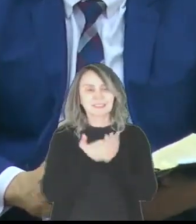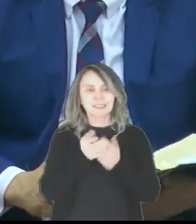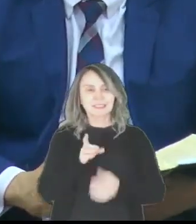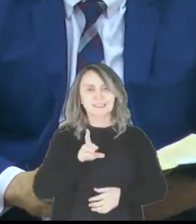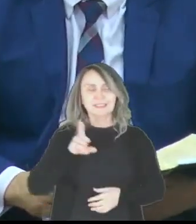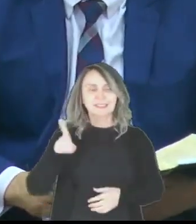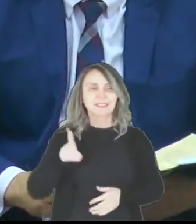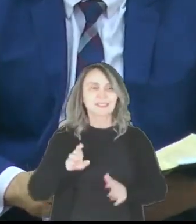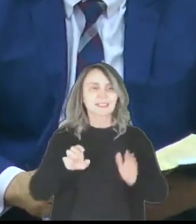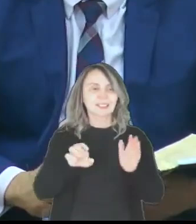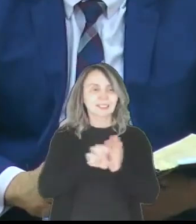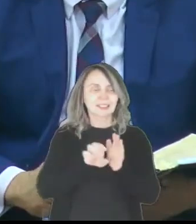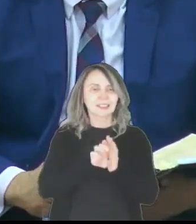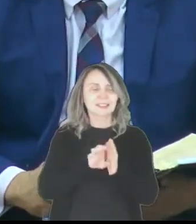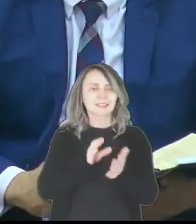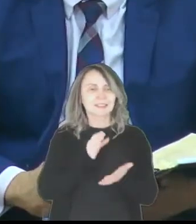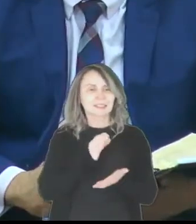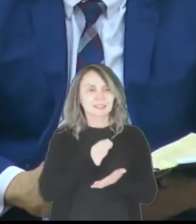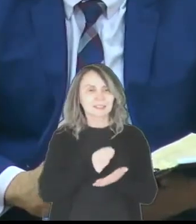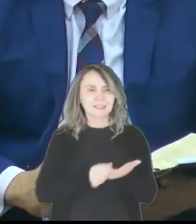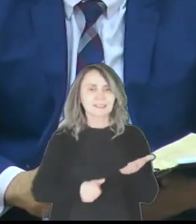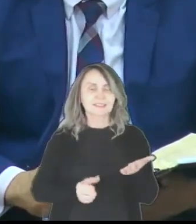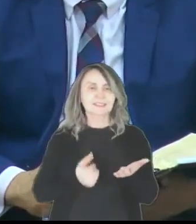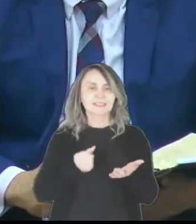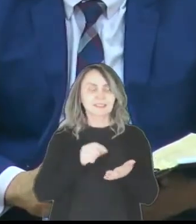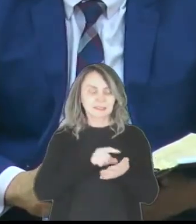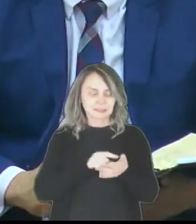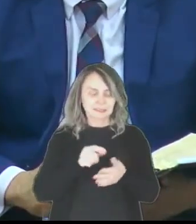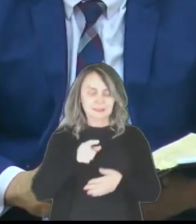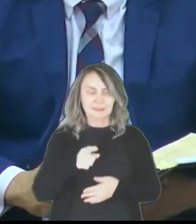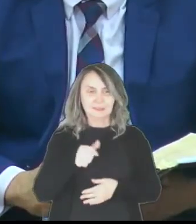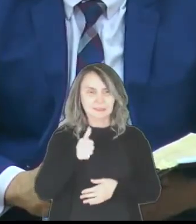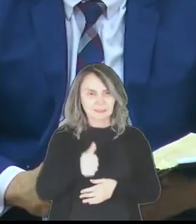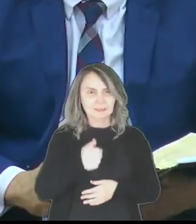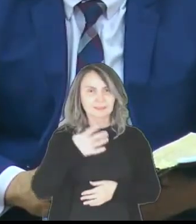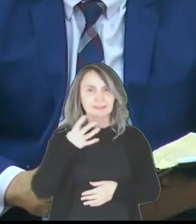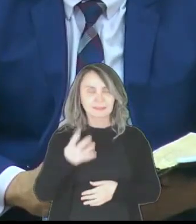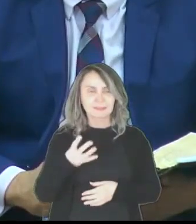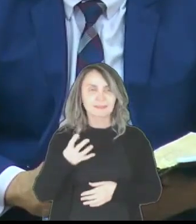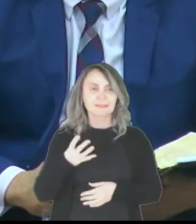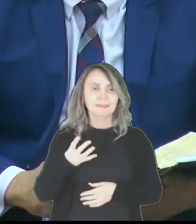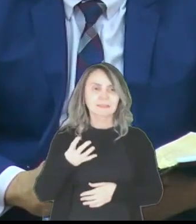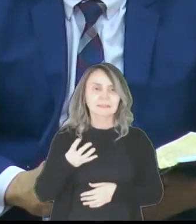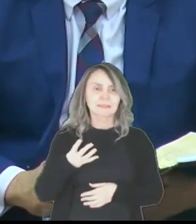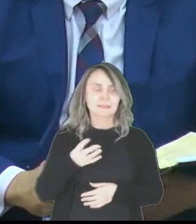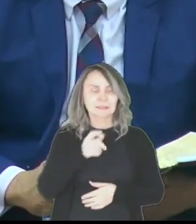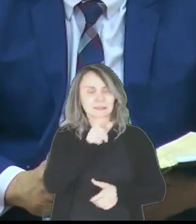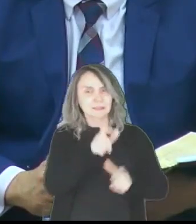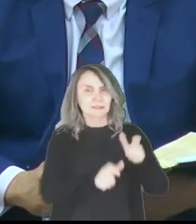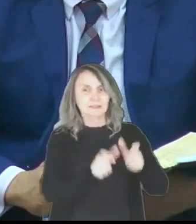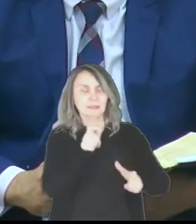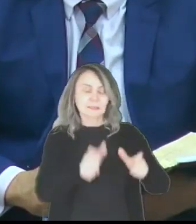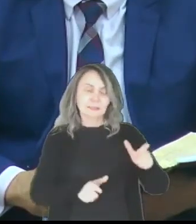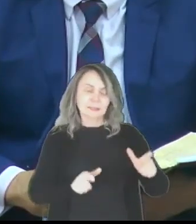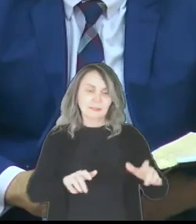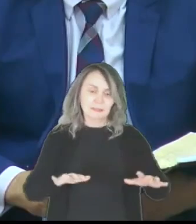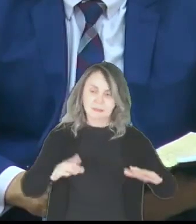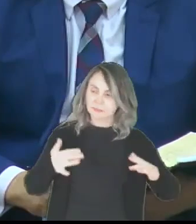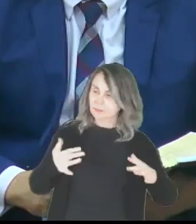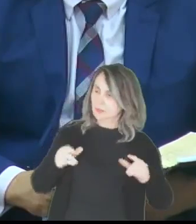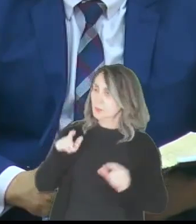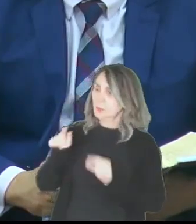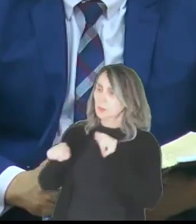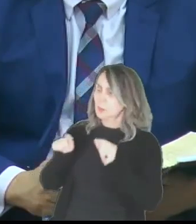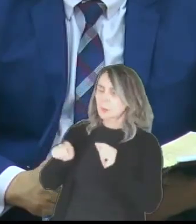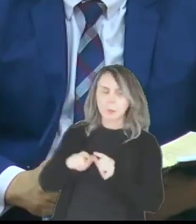e vendo os filhos de Israel, disseram uns aos outros: que é isto? Porque não sabia o que era.